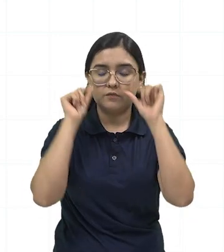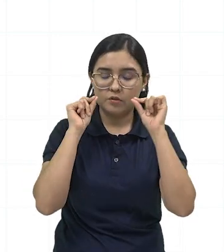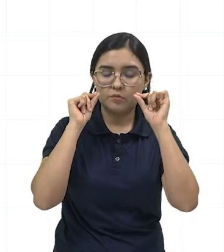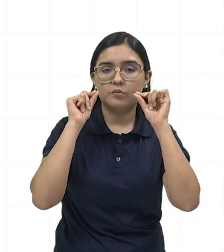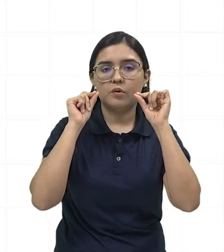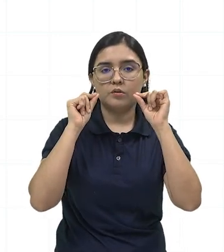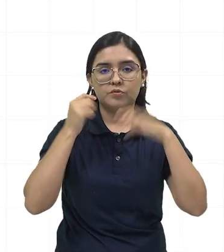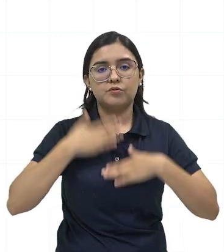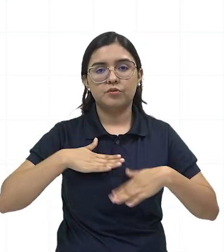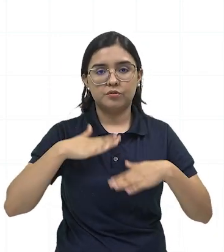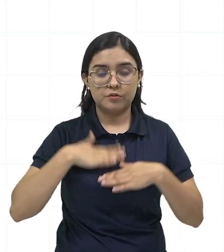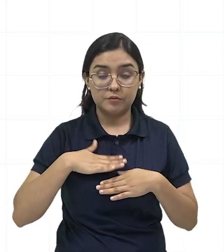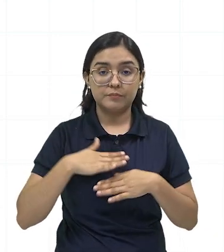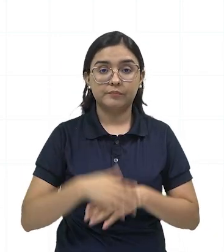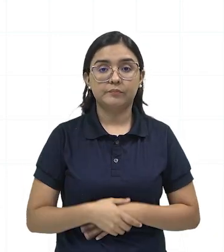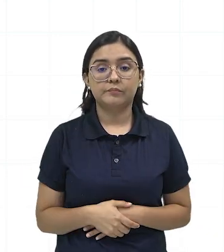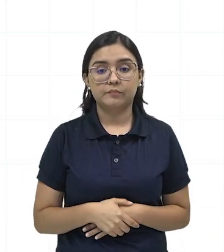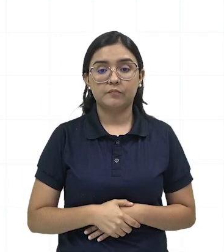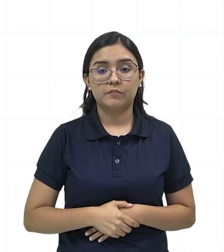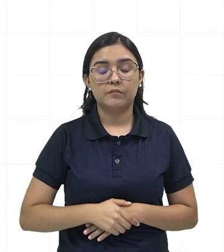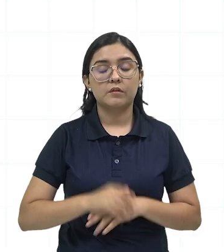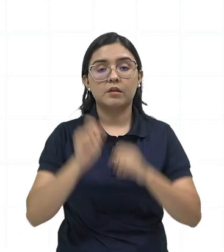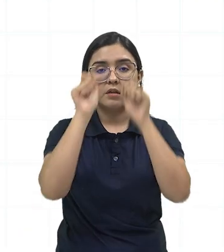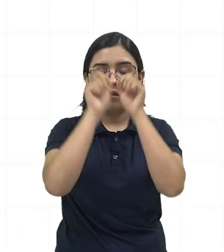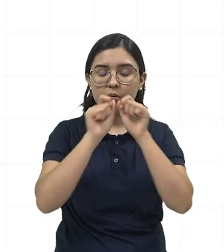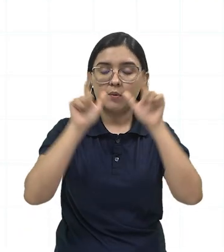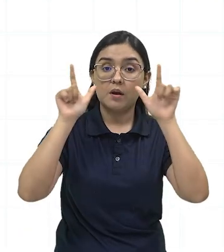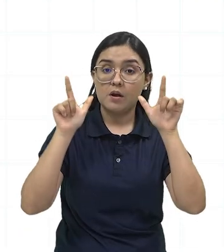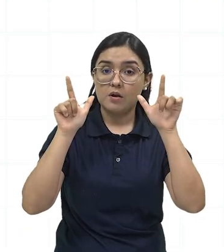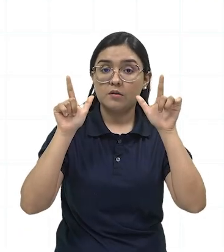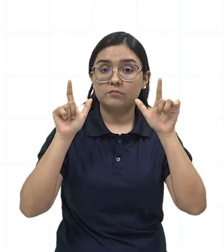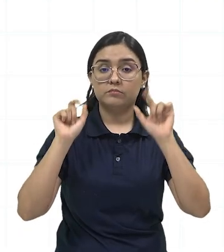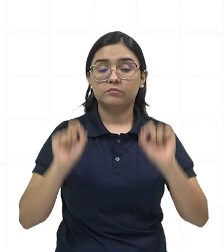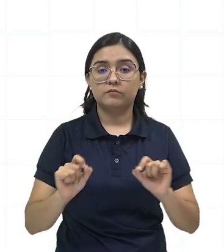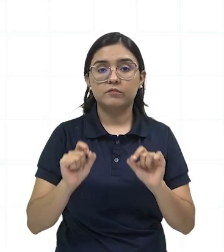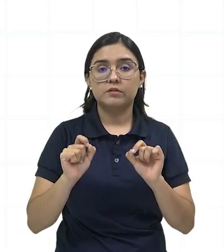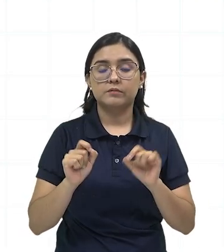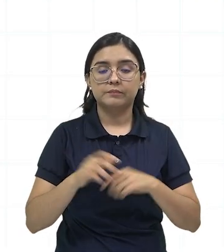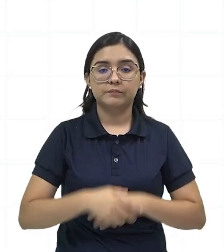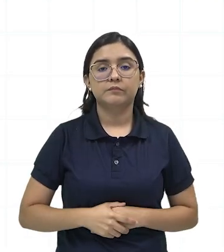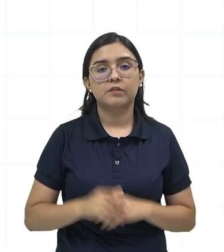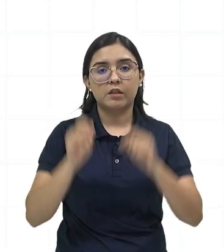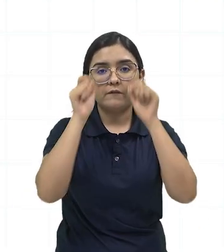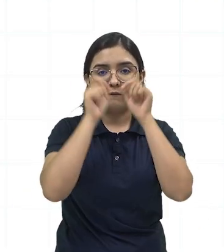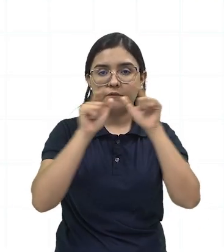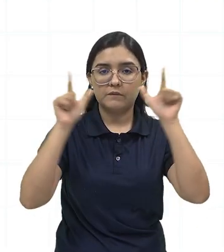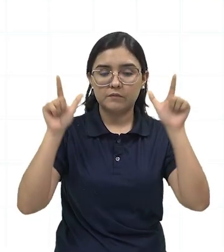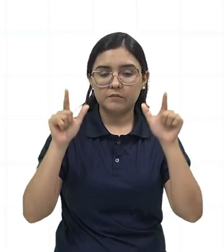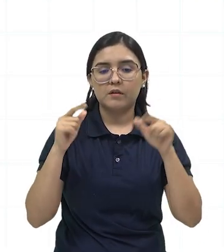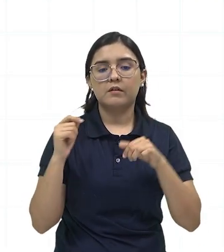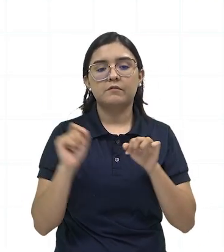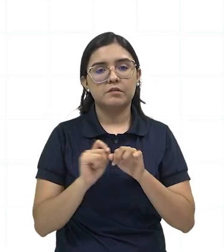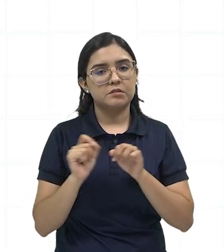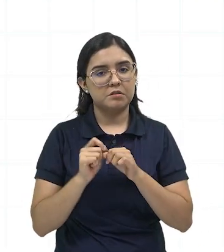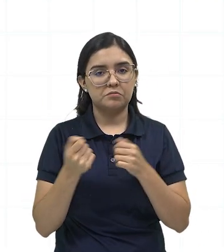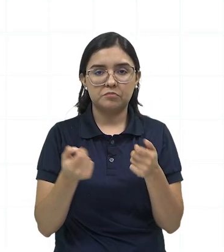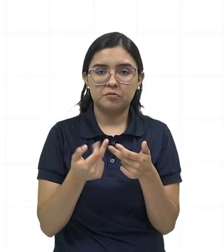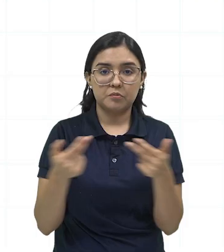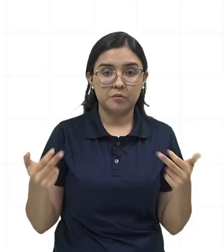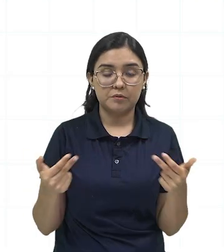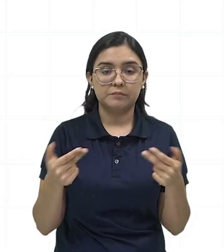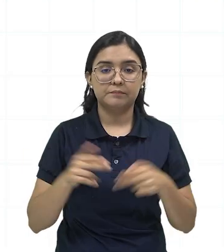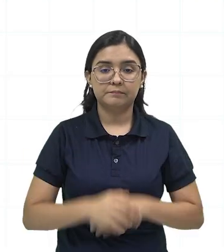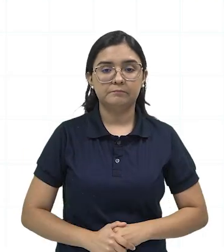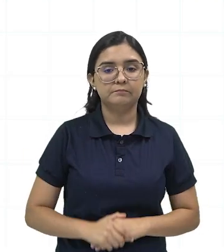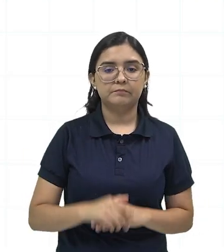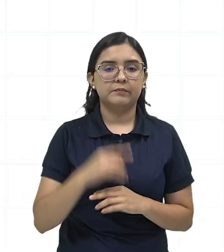né? E adormecer. E o acordado não, significa que você está de olhos abertos, que você está fazendo suas atividades,